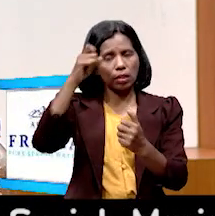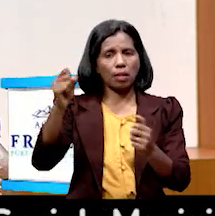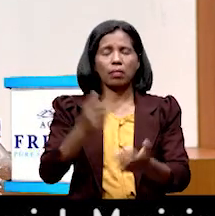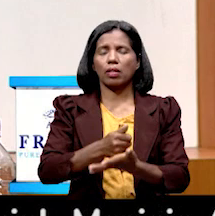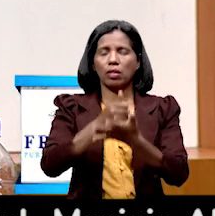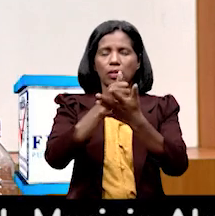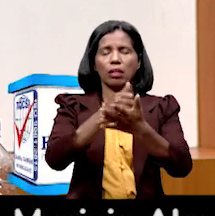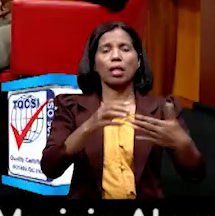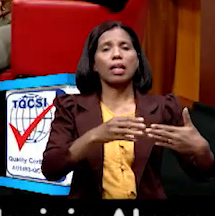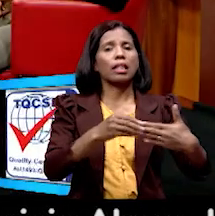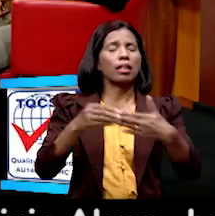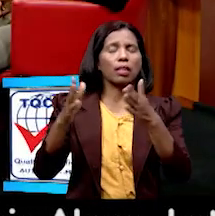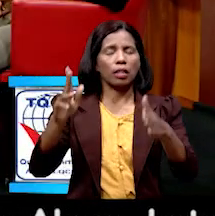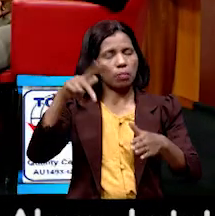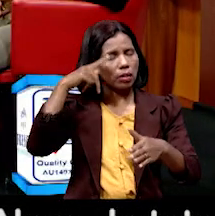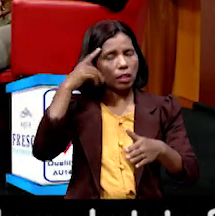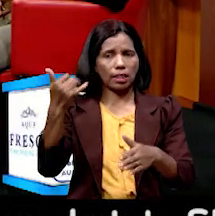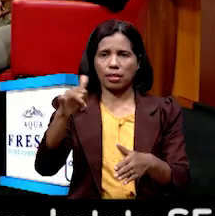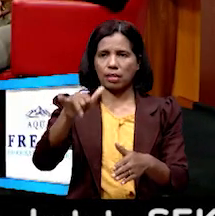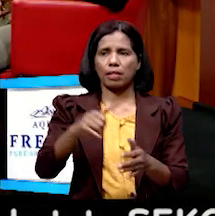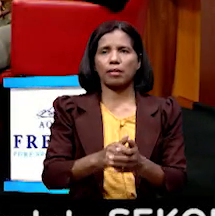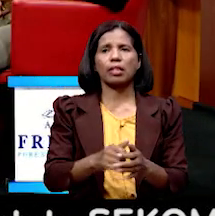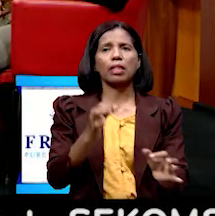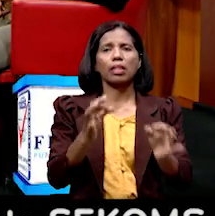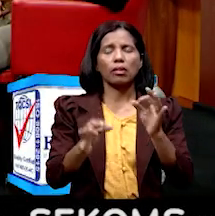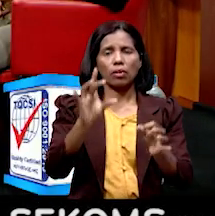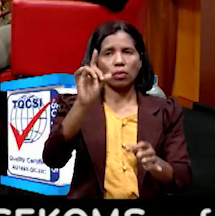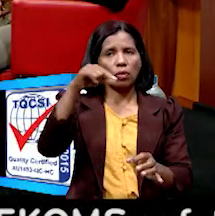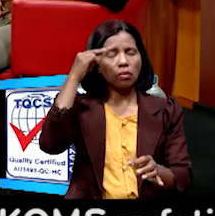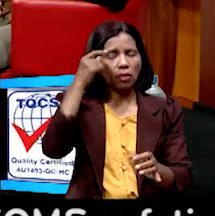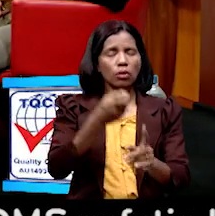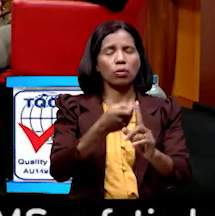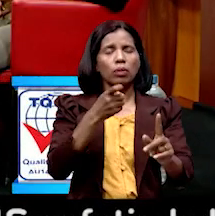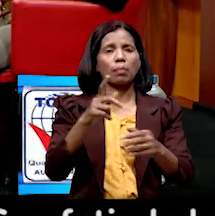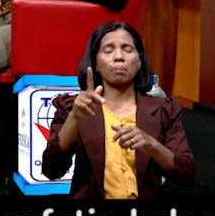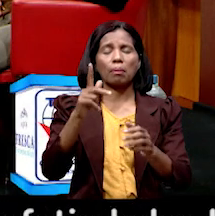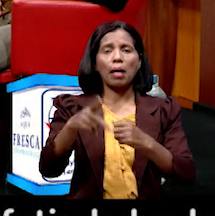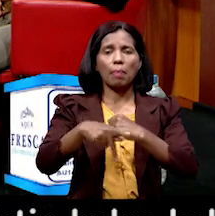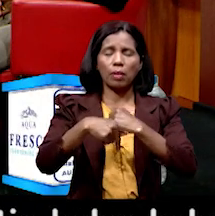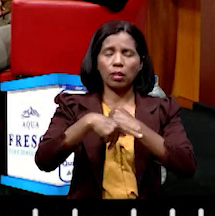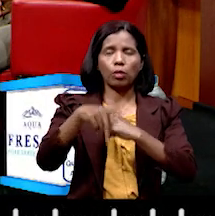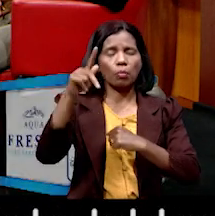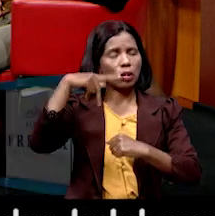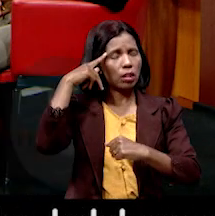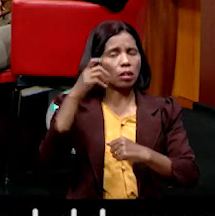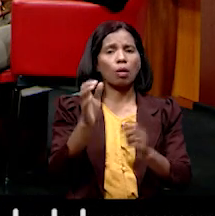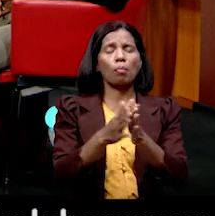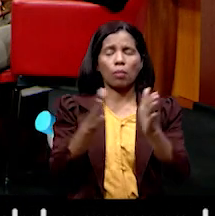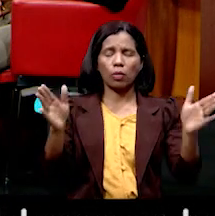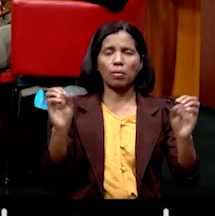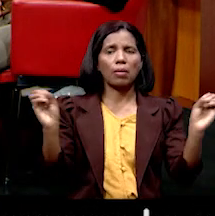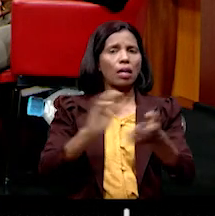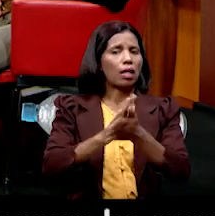entre líder político Sira Camilo Hatutan, mas que o oitavo governo mais o partido político bot mais bela unido tamba sempre